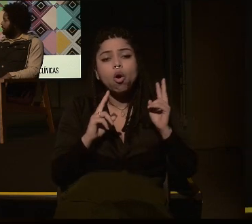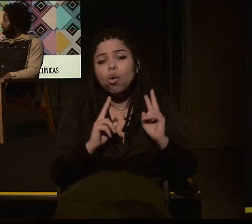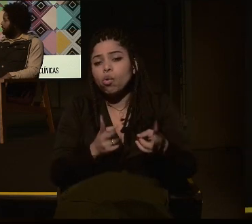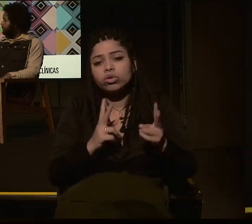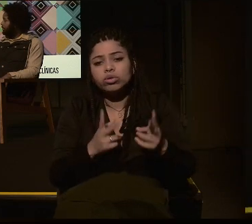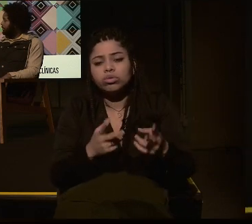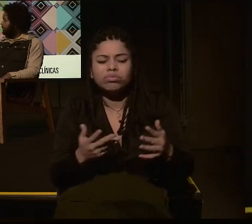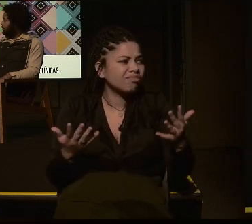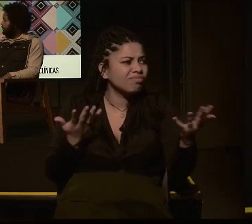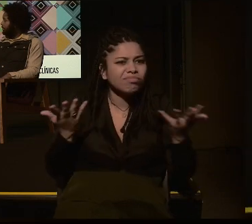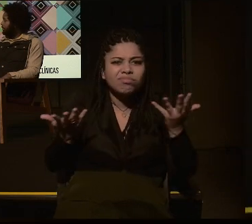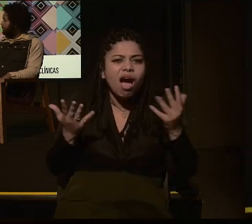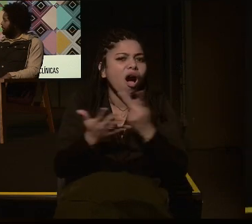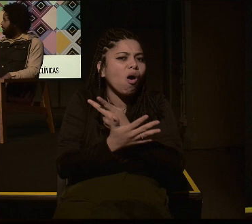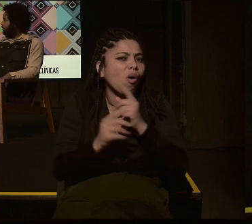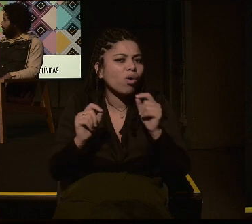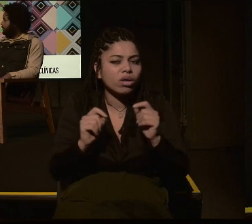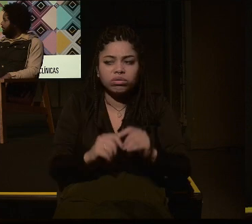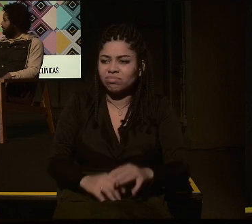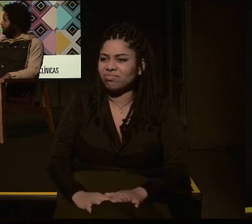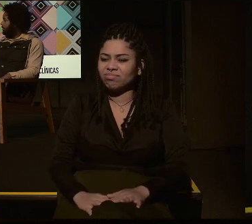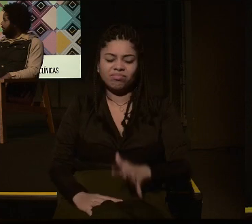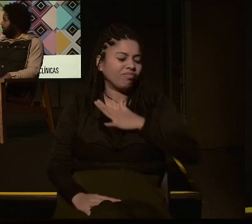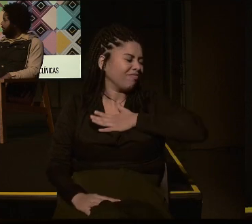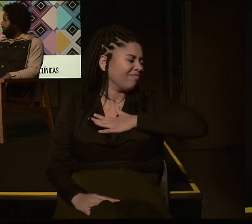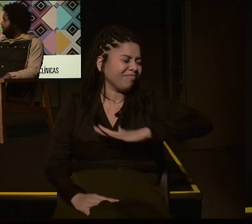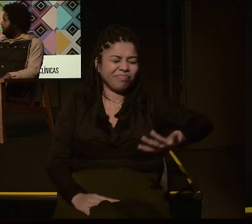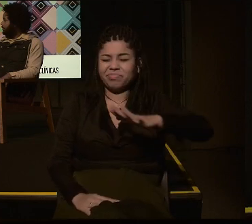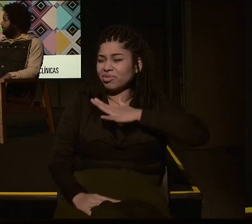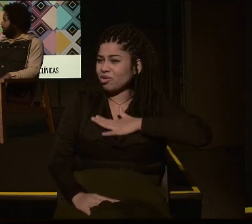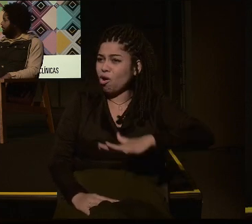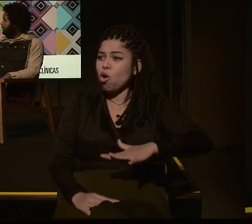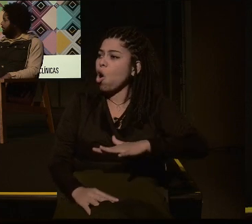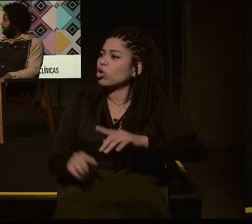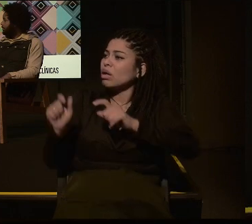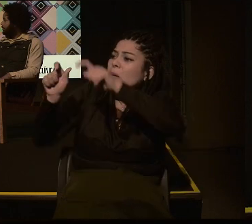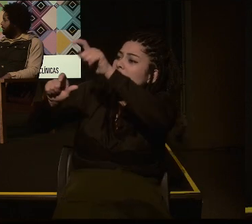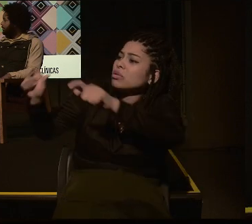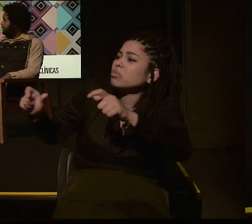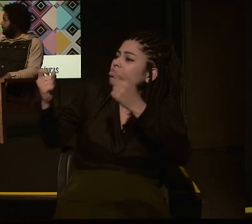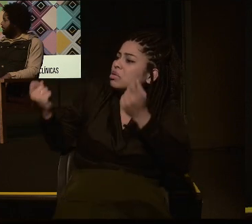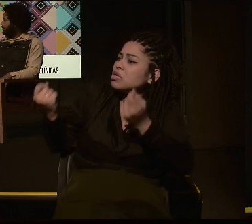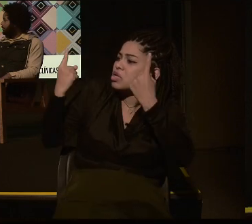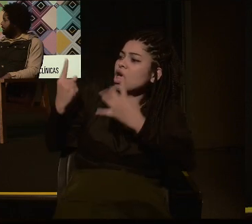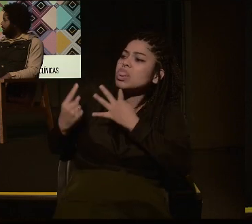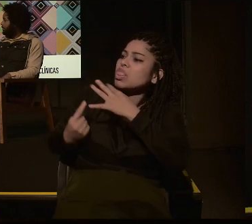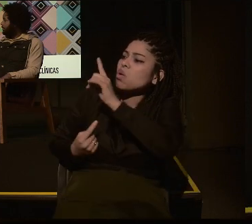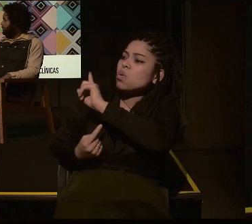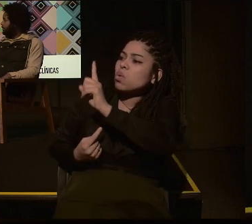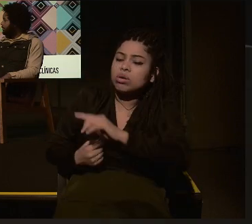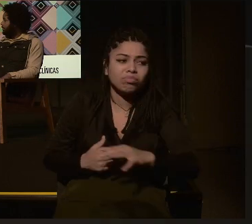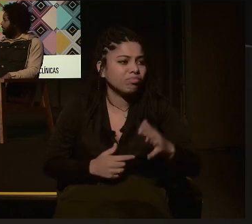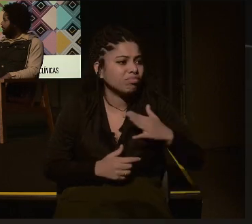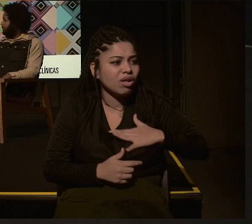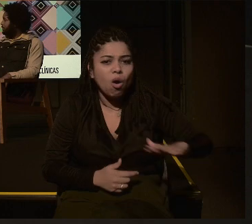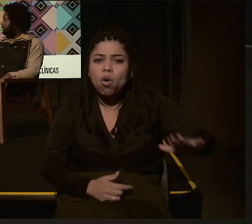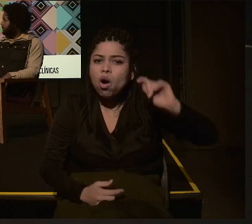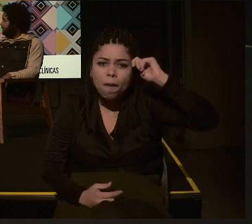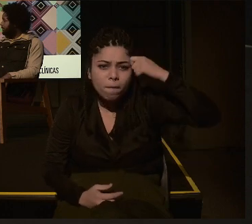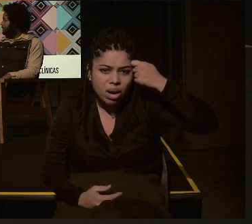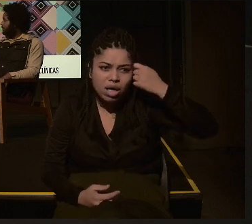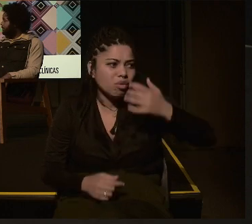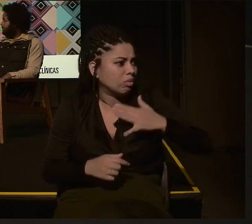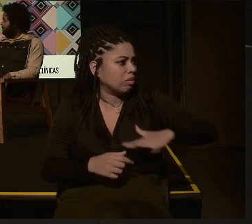é dito, o que que aconteceu? Eu falo, eu não gosto de esquitos. E eu não gosto de pretos